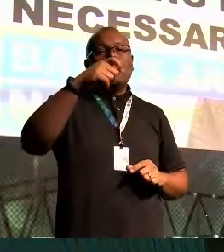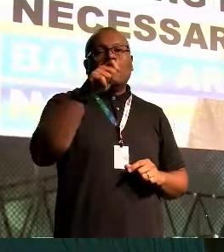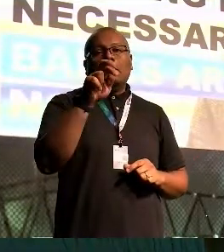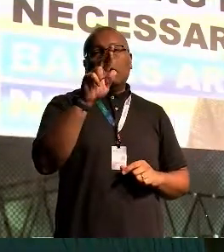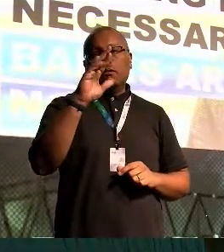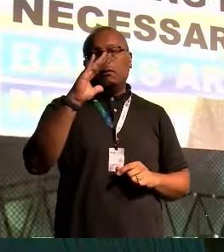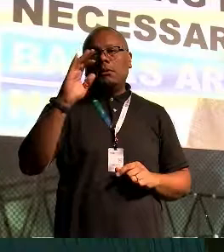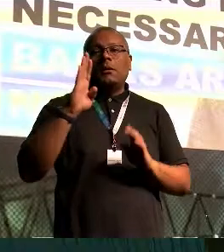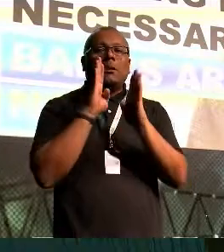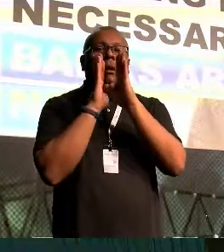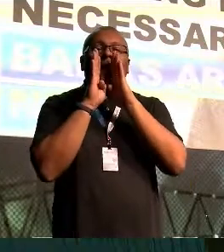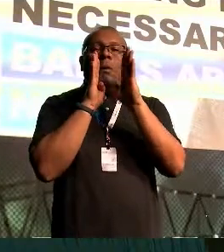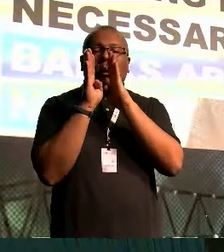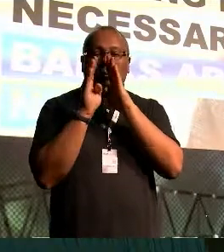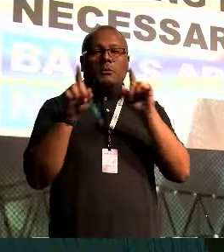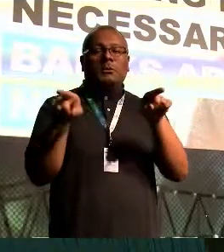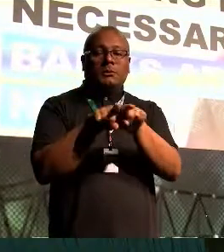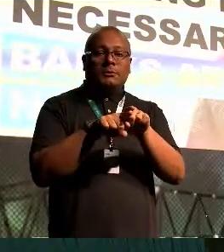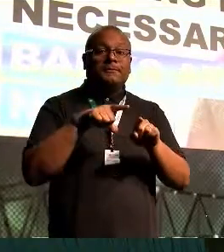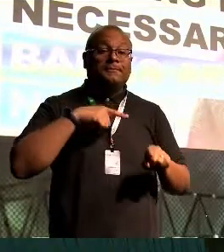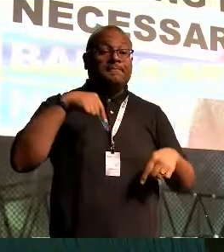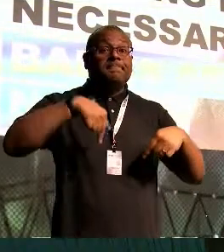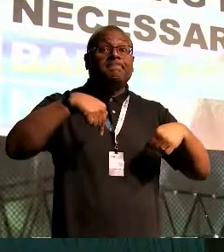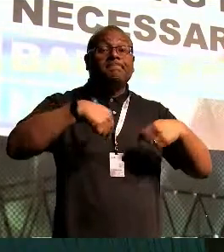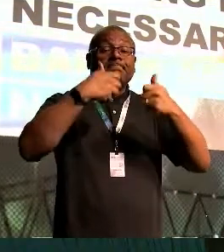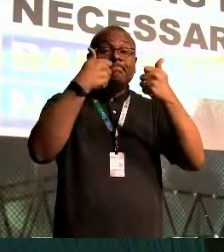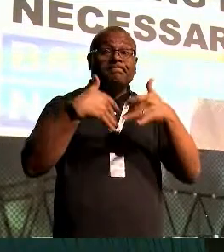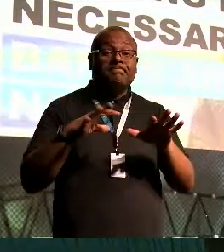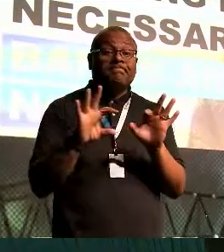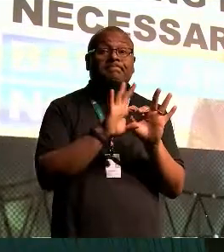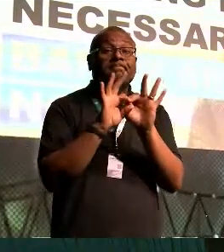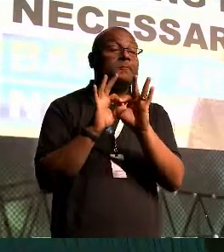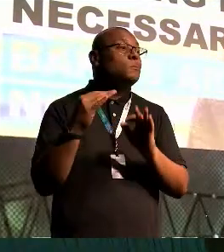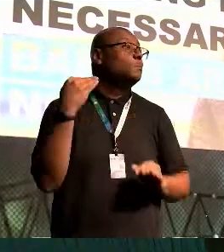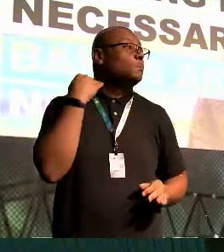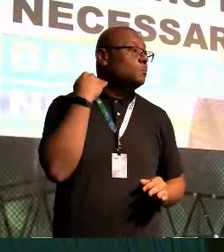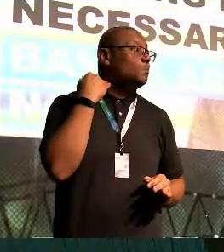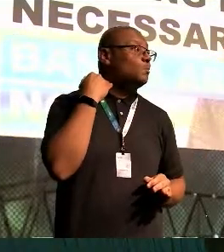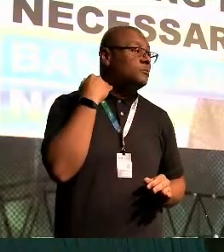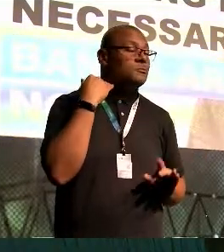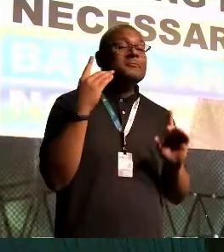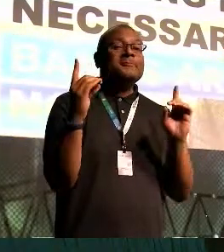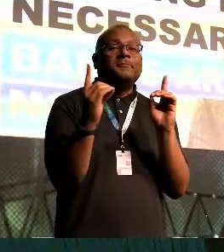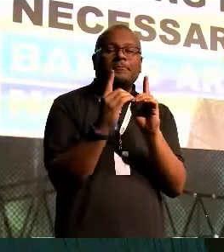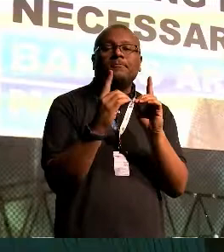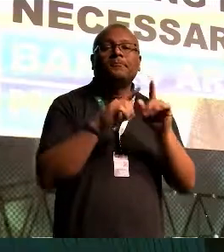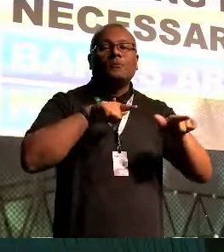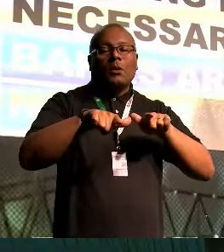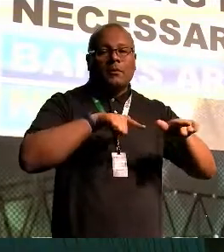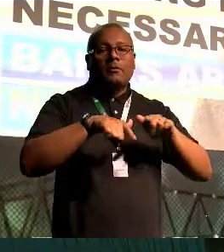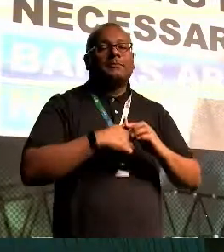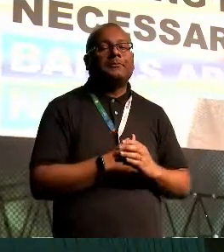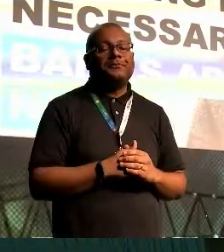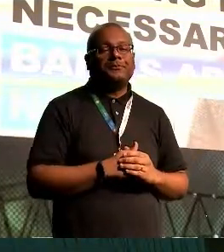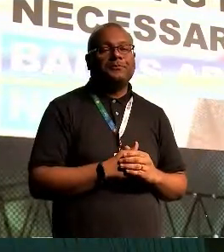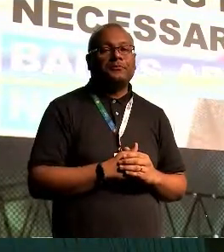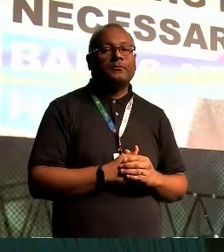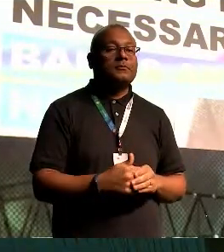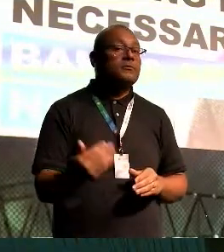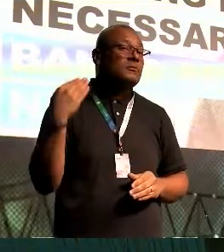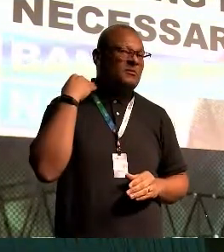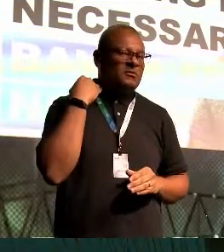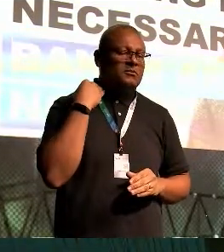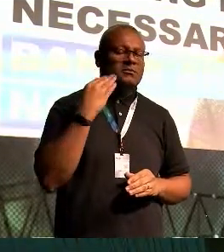Facebook, mas a gente está aqui falando no contexto de banking as a service. Em